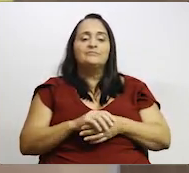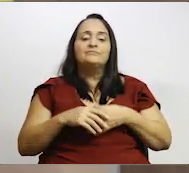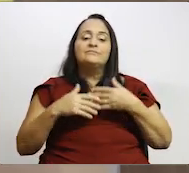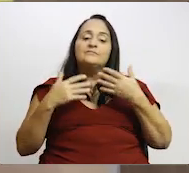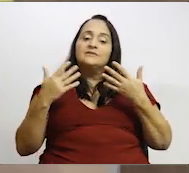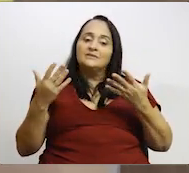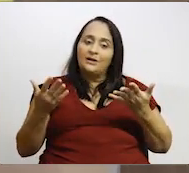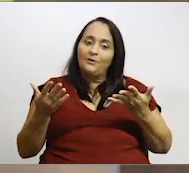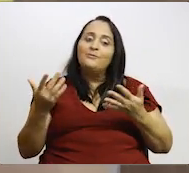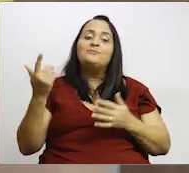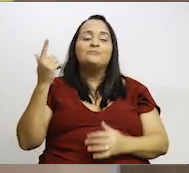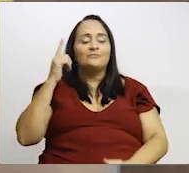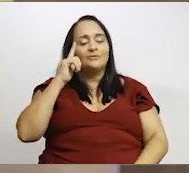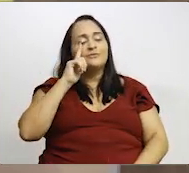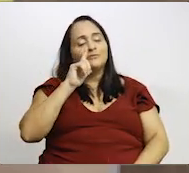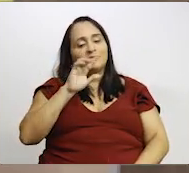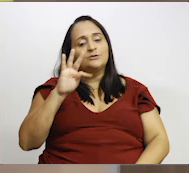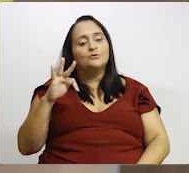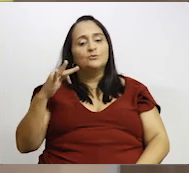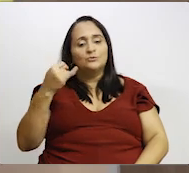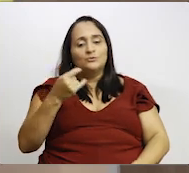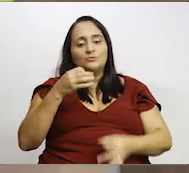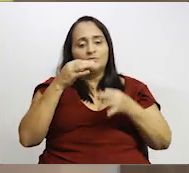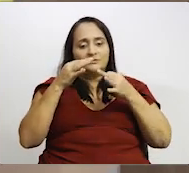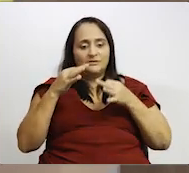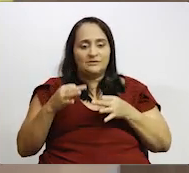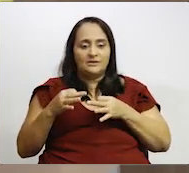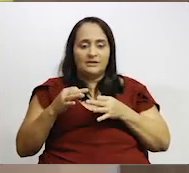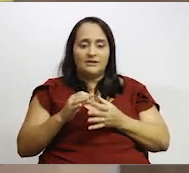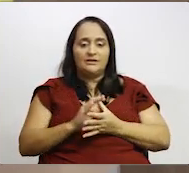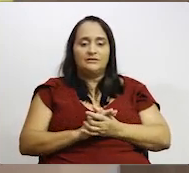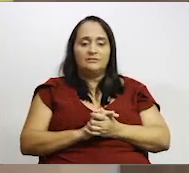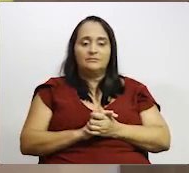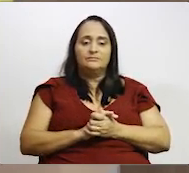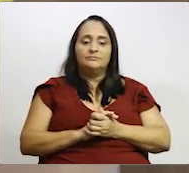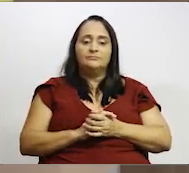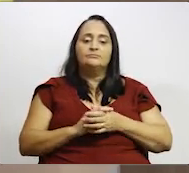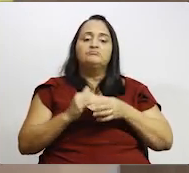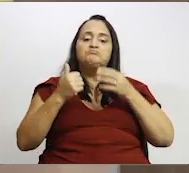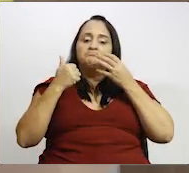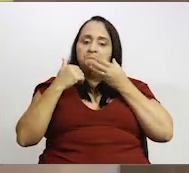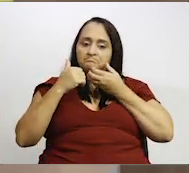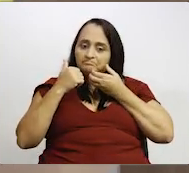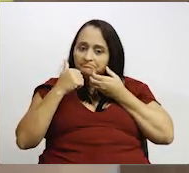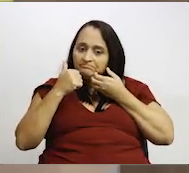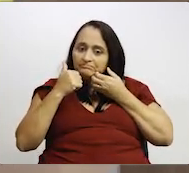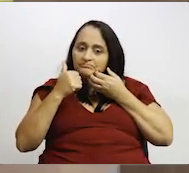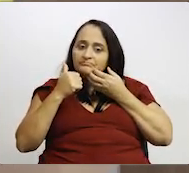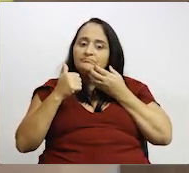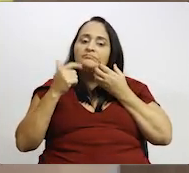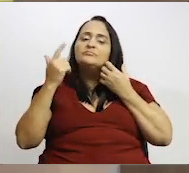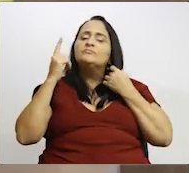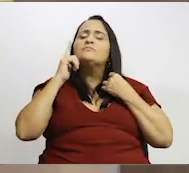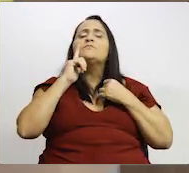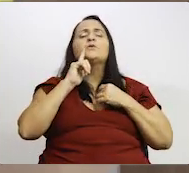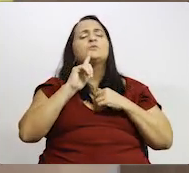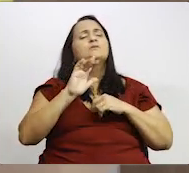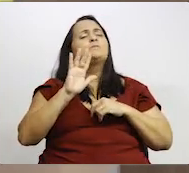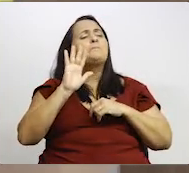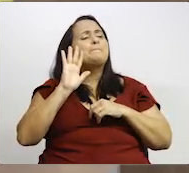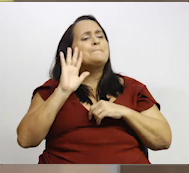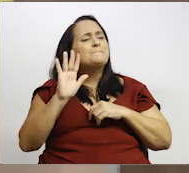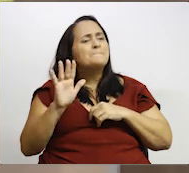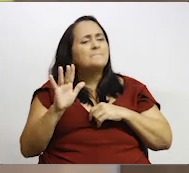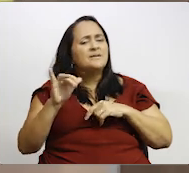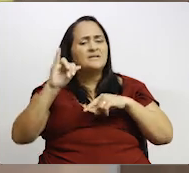boto 0. Eu consegui dividir tudo certinho para cada uma delas. Beleza, essa foi a divisão que a gente